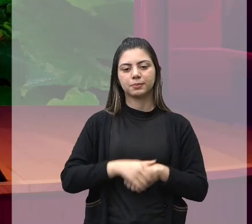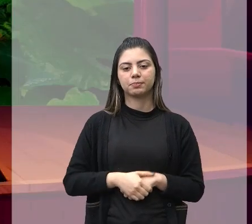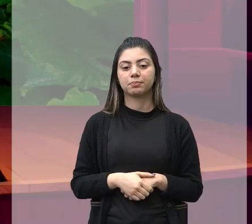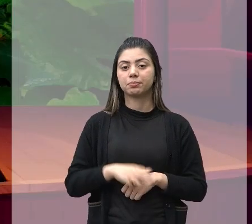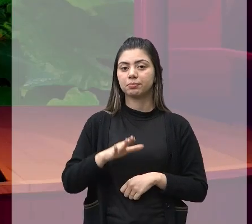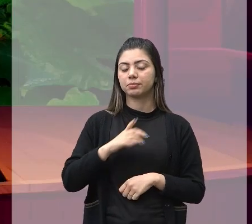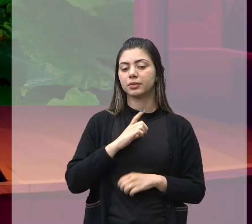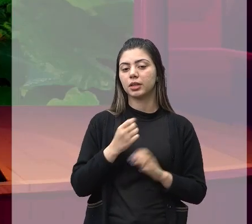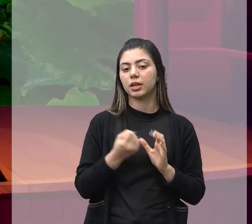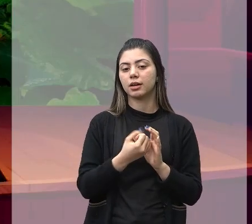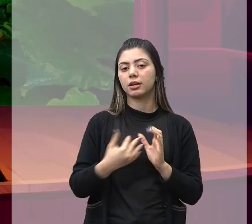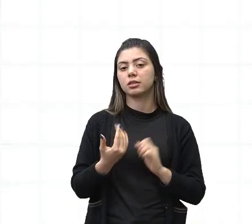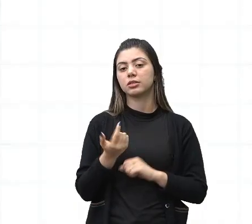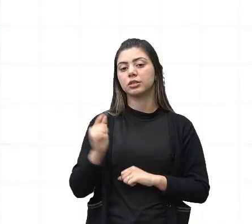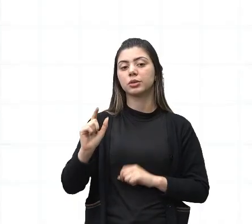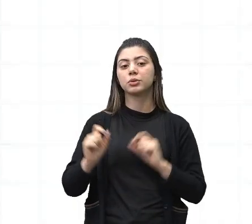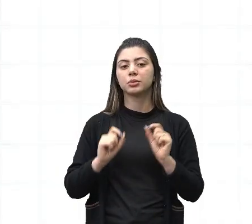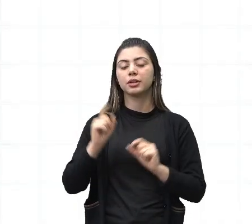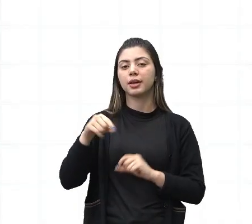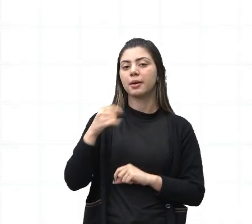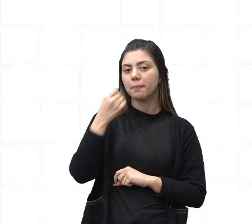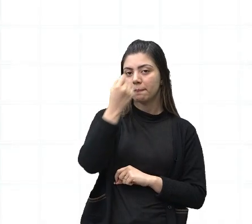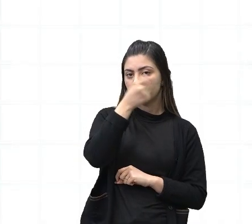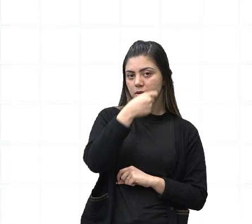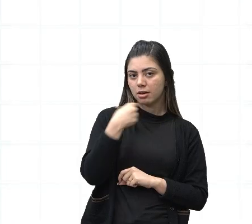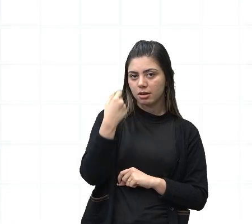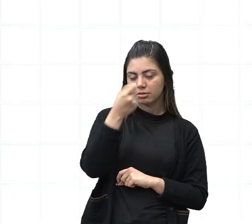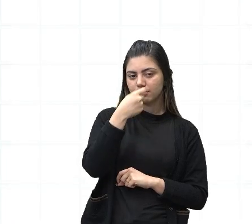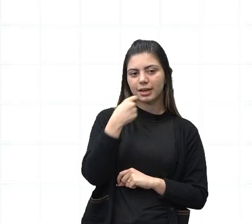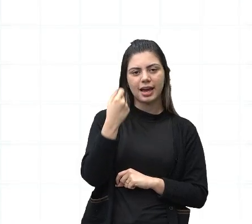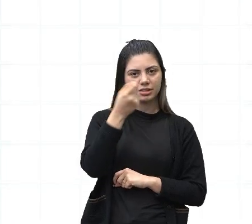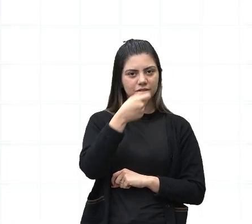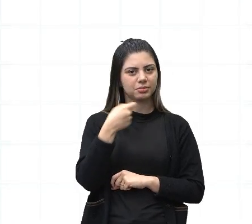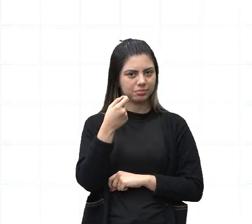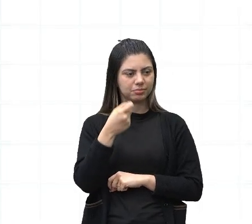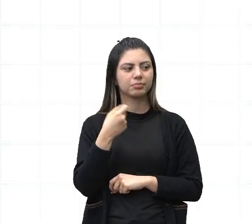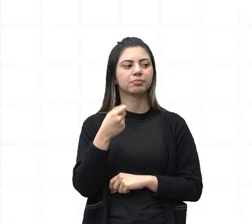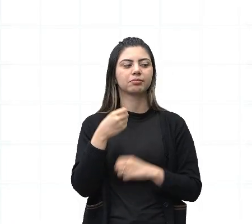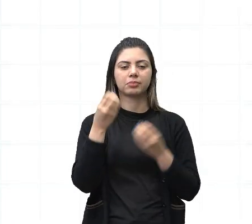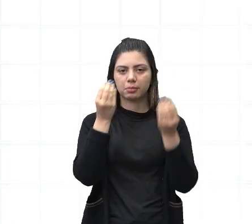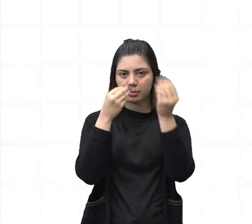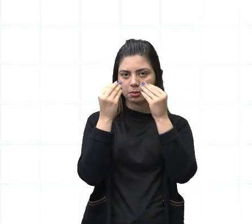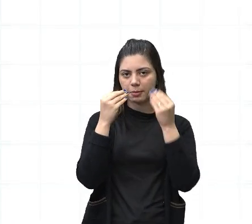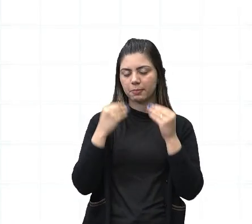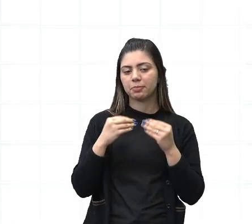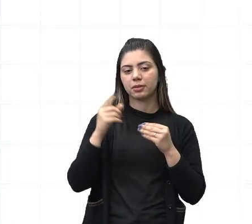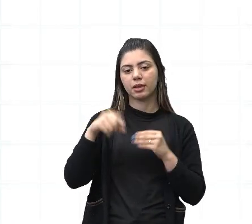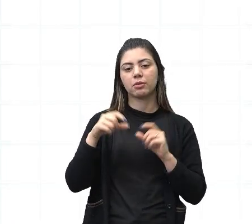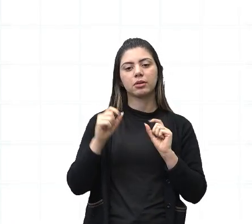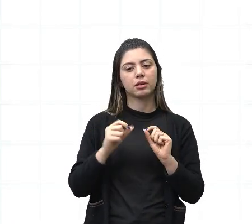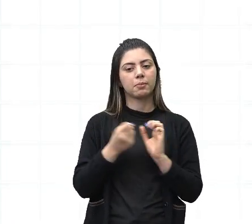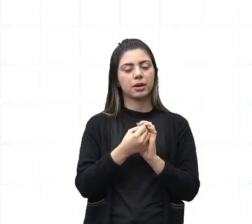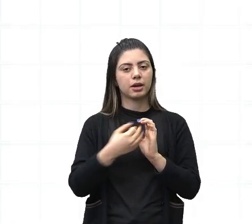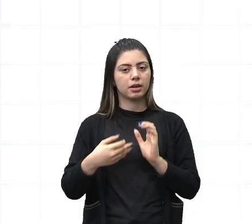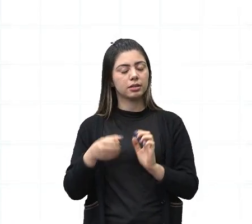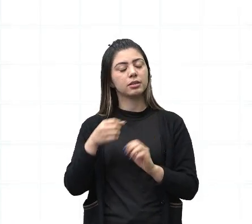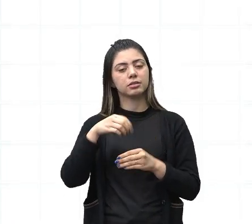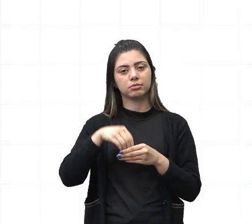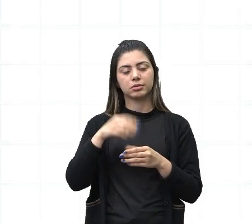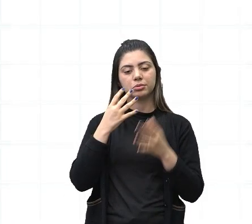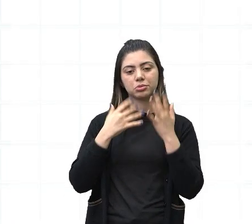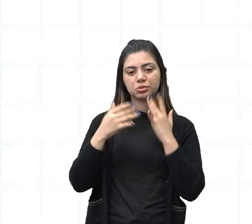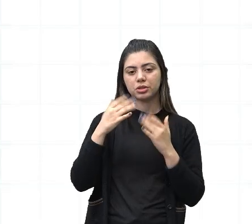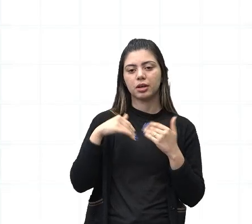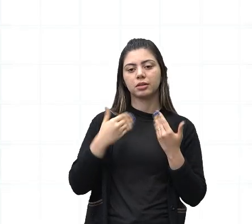Outro elemento importantíssimo é a maquiagem. A maquiagem é a parte da composição do espetáculo, é um